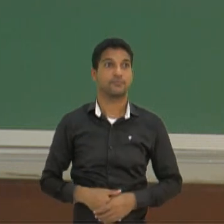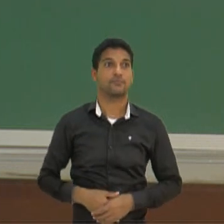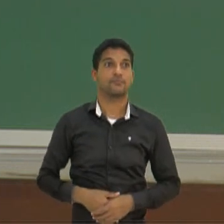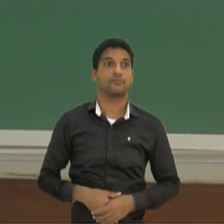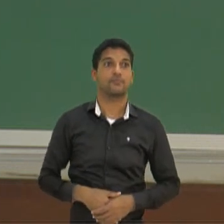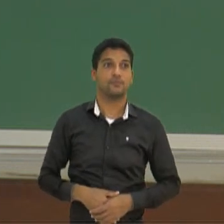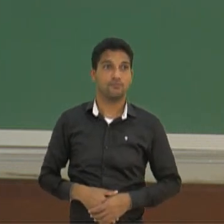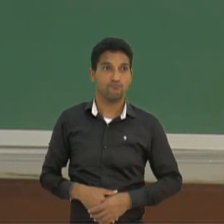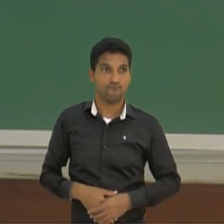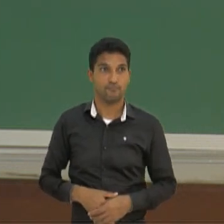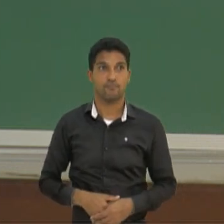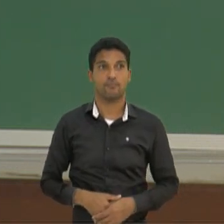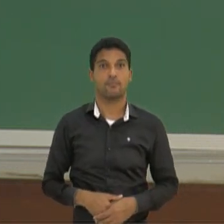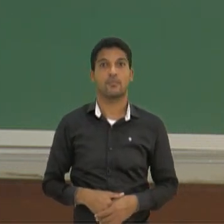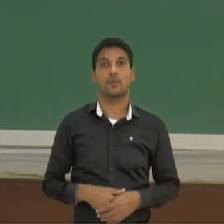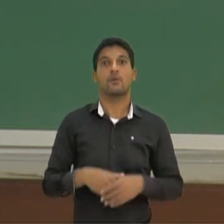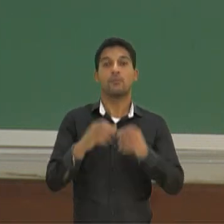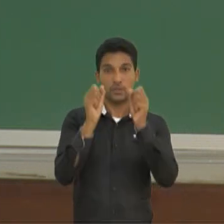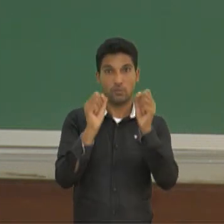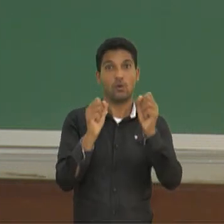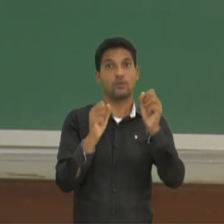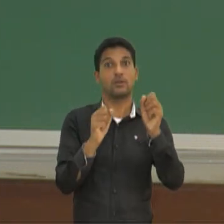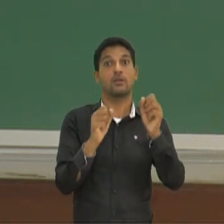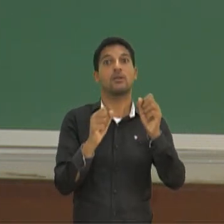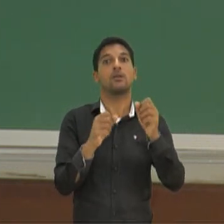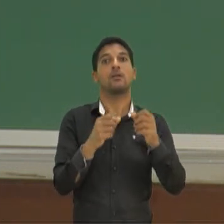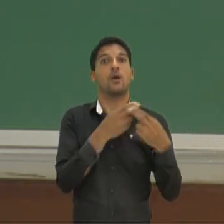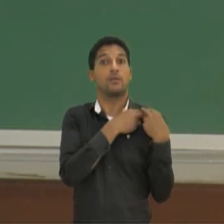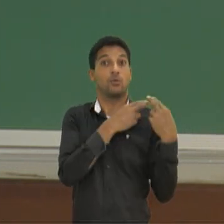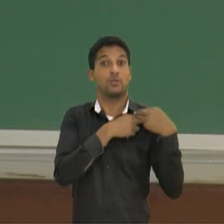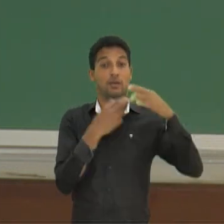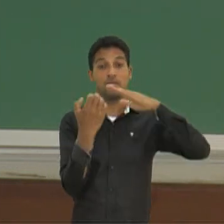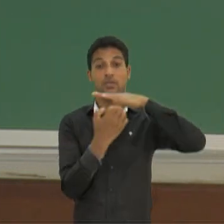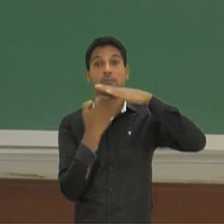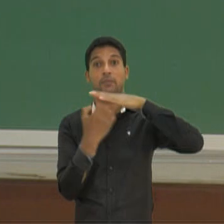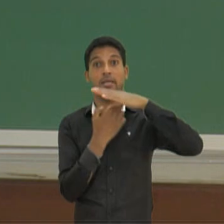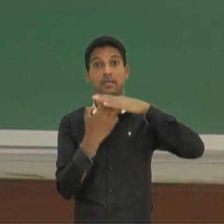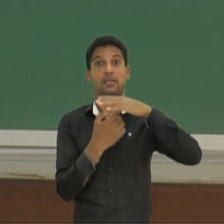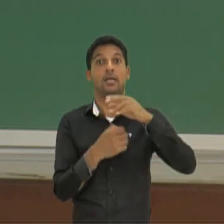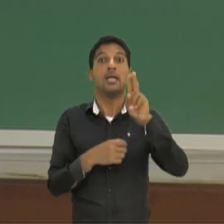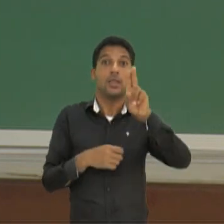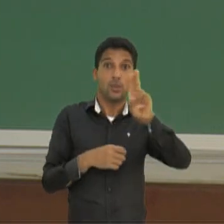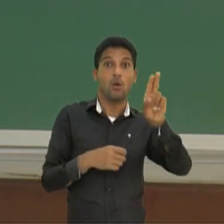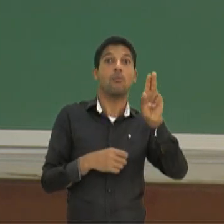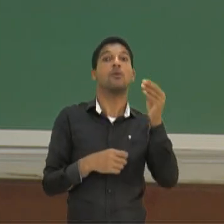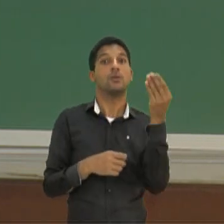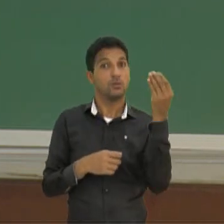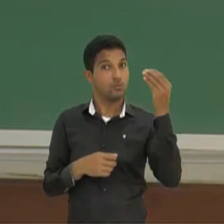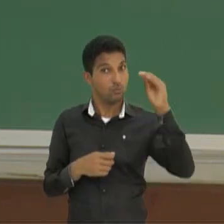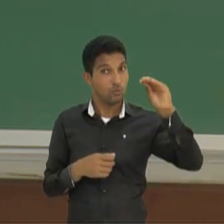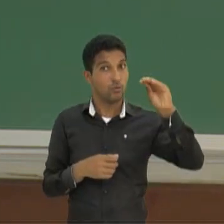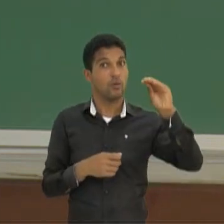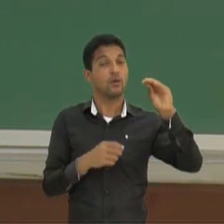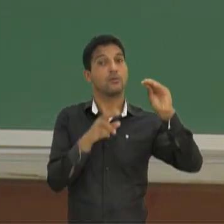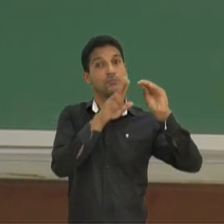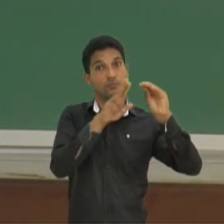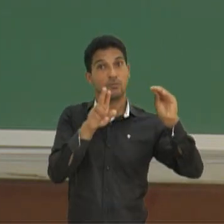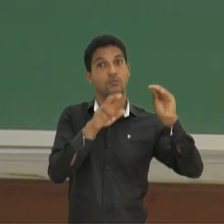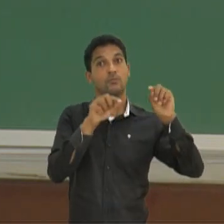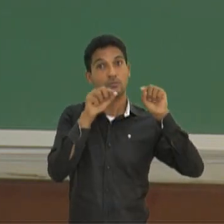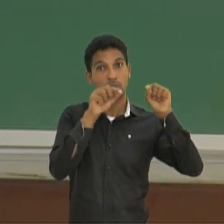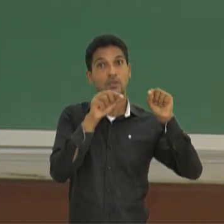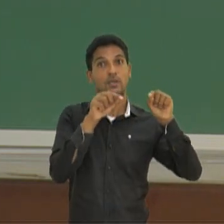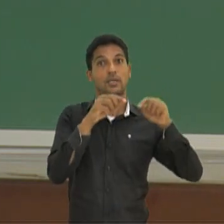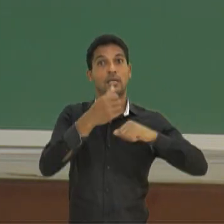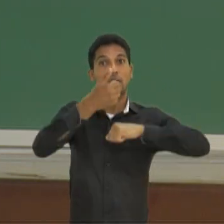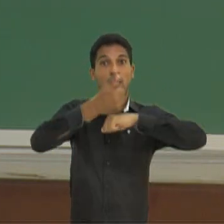tal, e embaixo o cargo que ele ocupa na empresa, né, diretor do Departamento de Recursos Humanos. Né? E aí eu vou fazer a minha